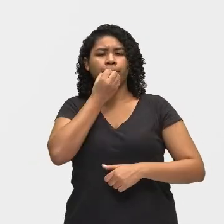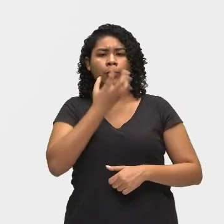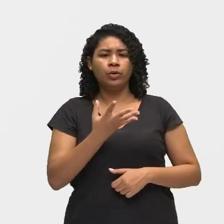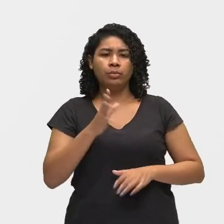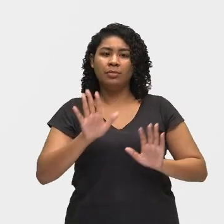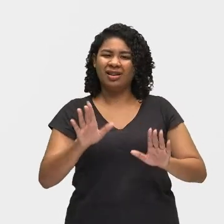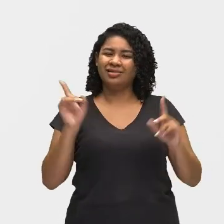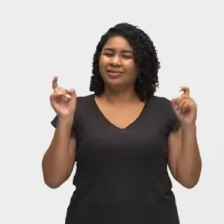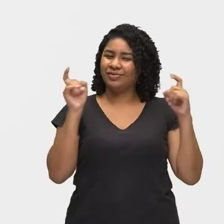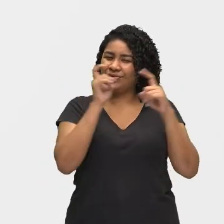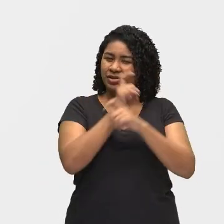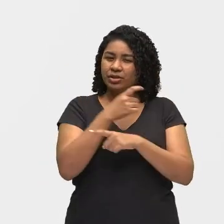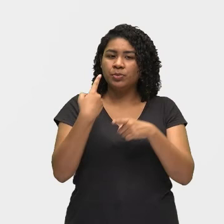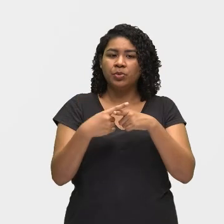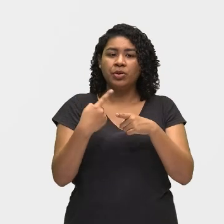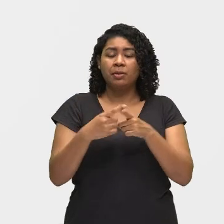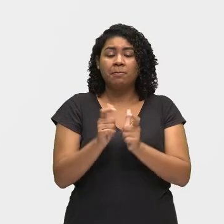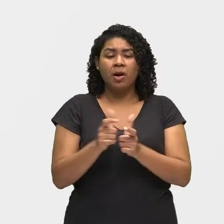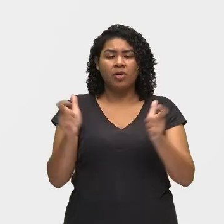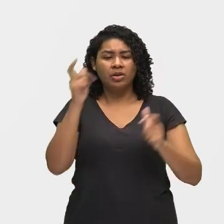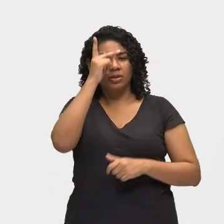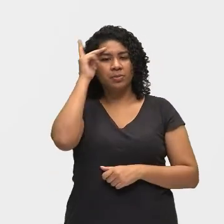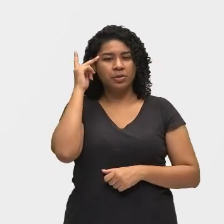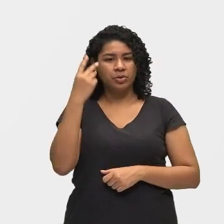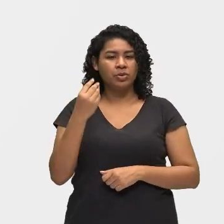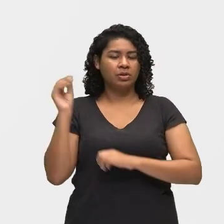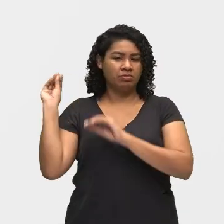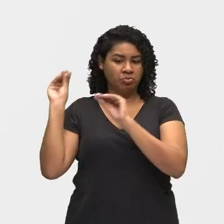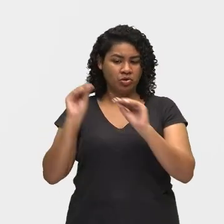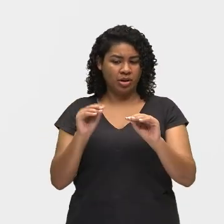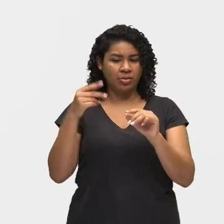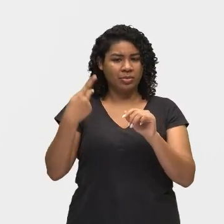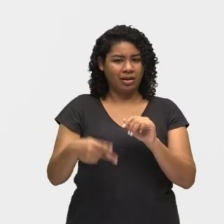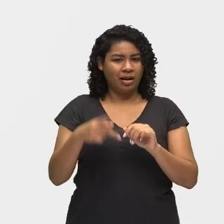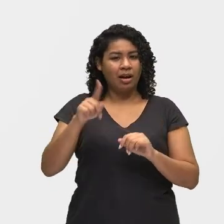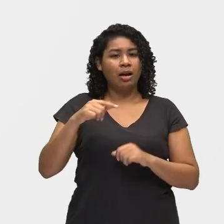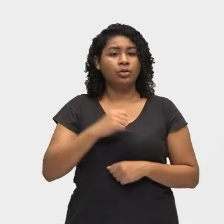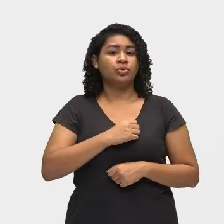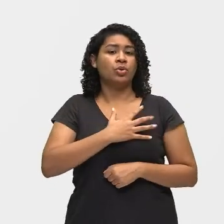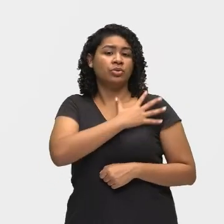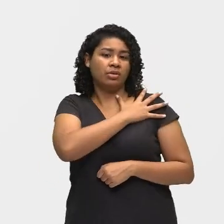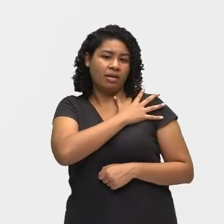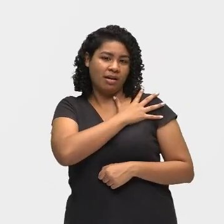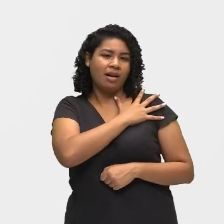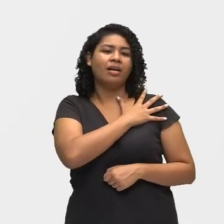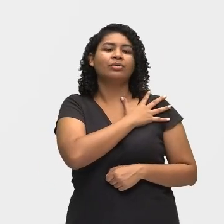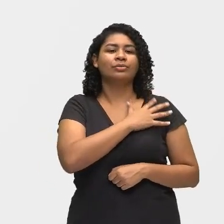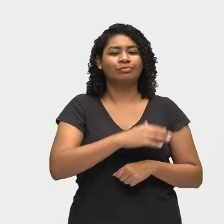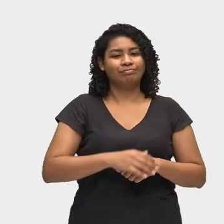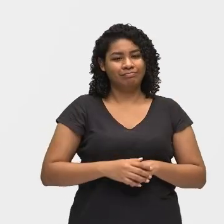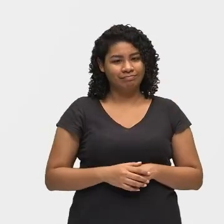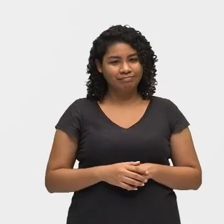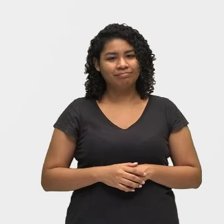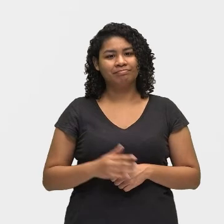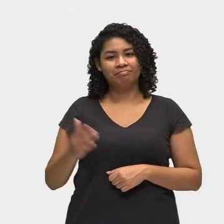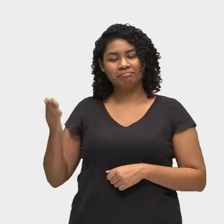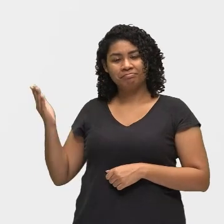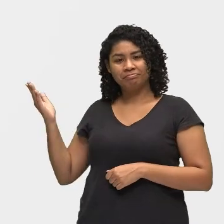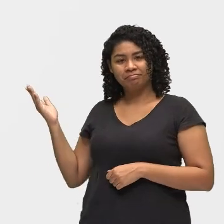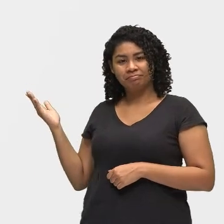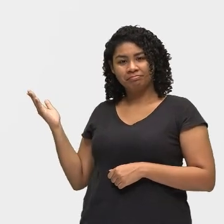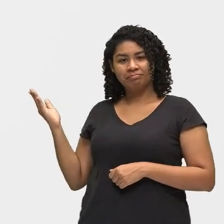existir, pois a grande maioria dos colonos que vieram para a Amazônia eram soldados, marinheiros,